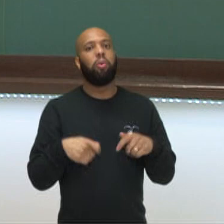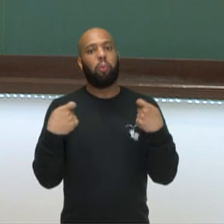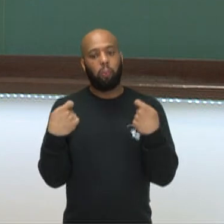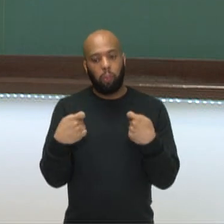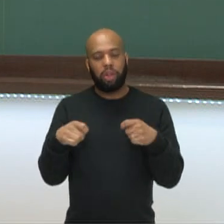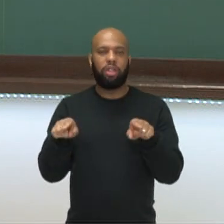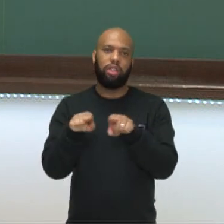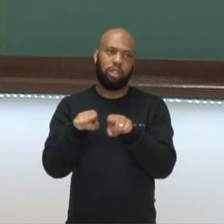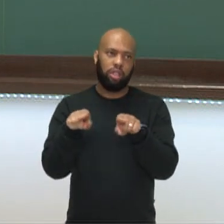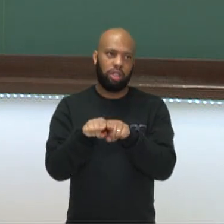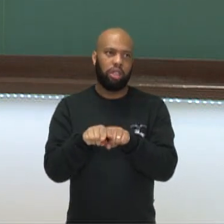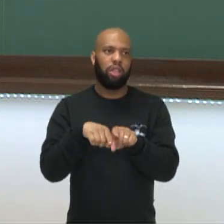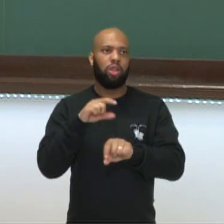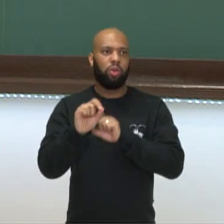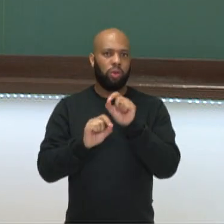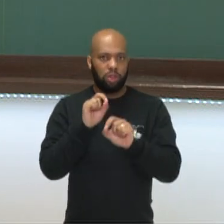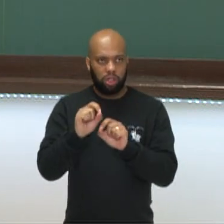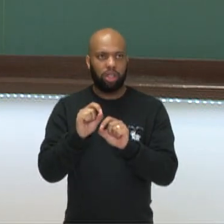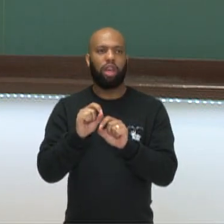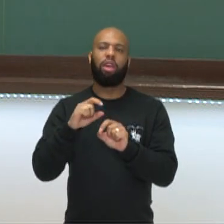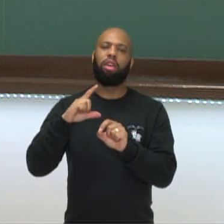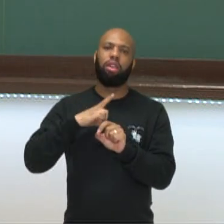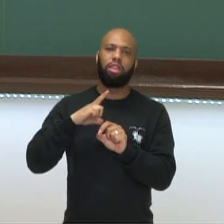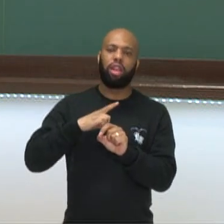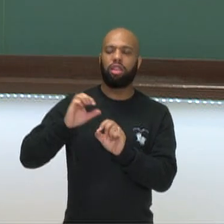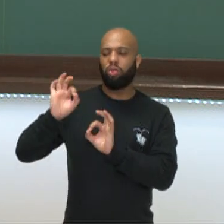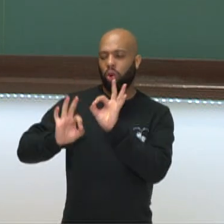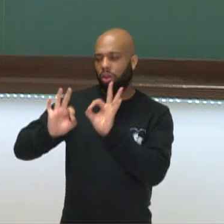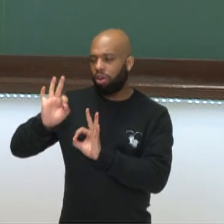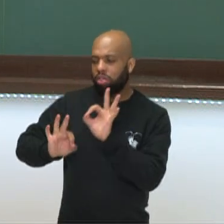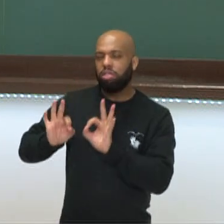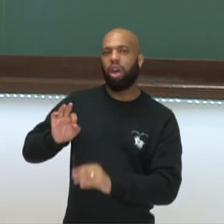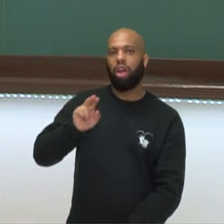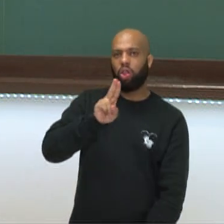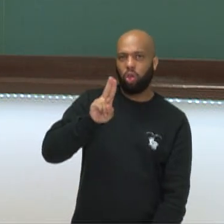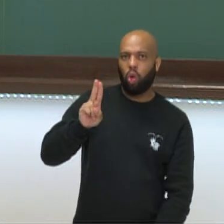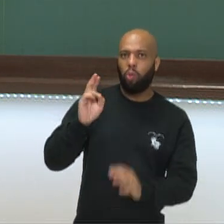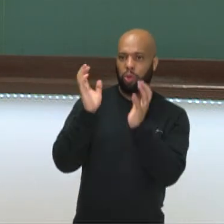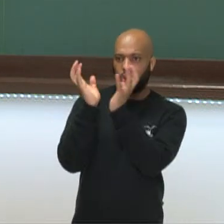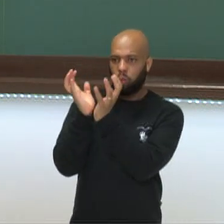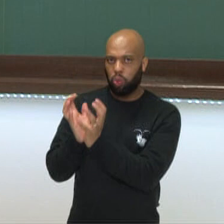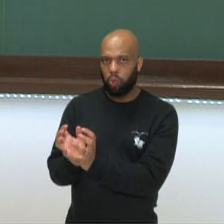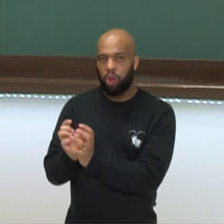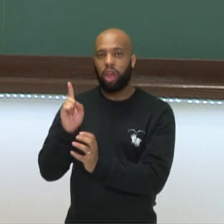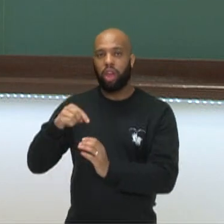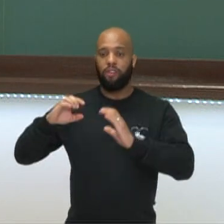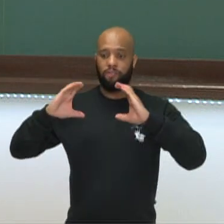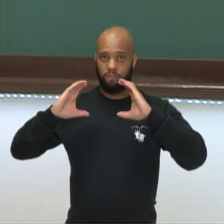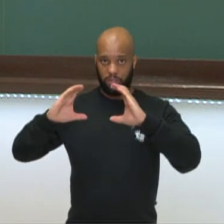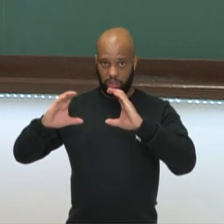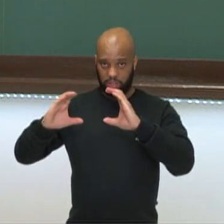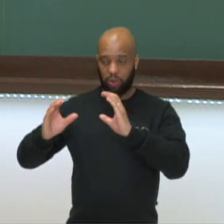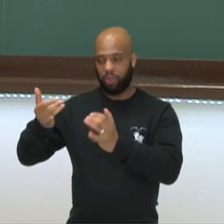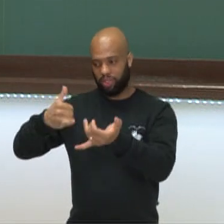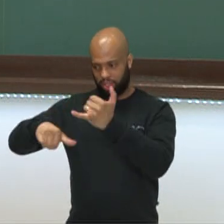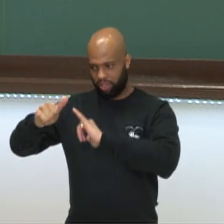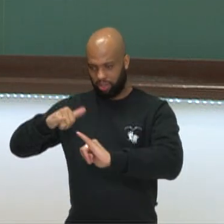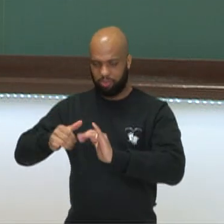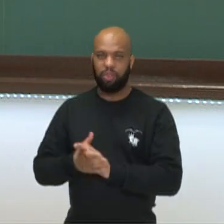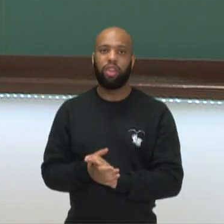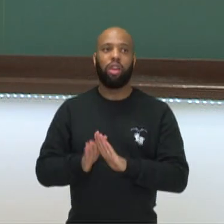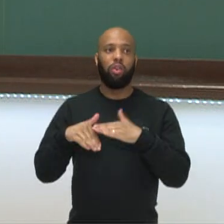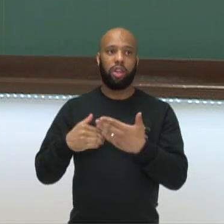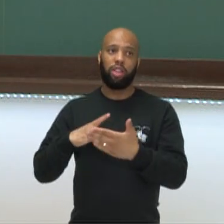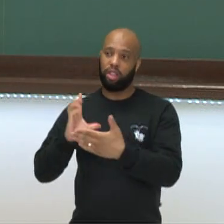ser colocadas ali em classes. Nós denominamos isso de funções químicas. E